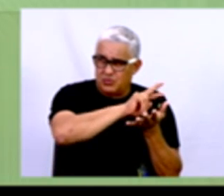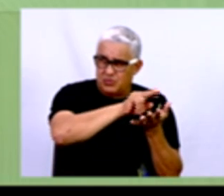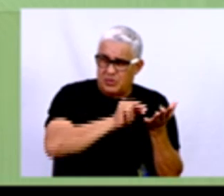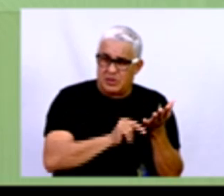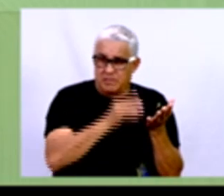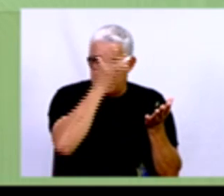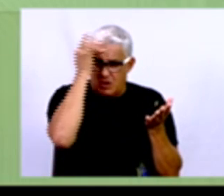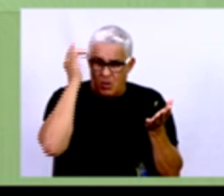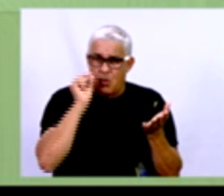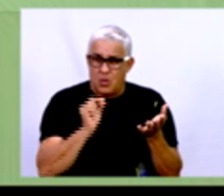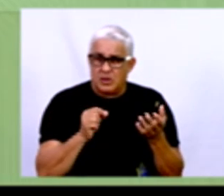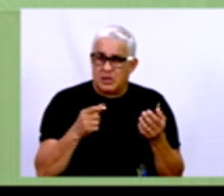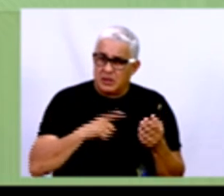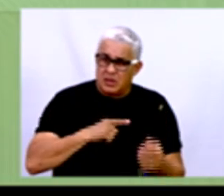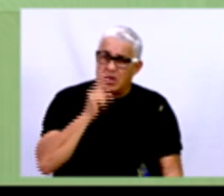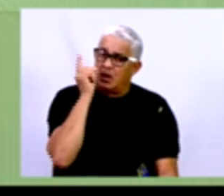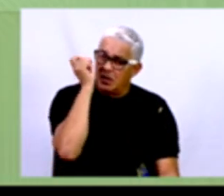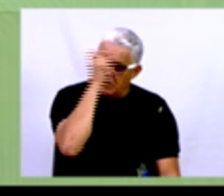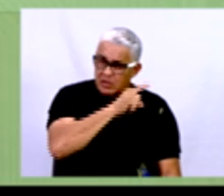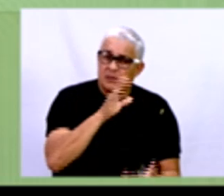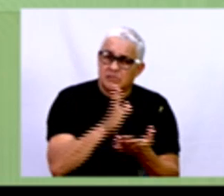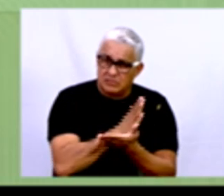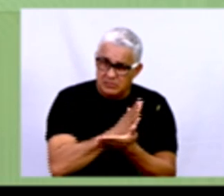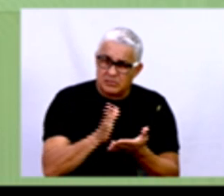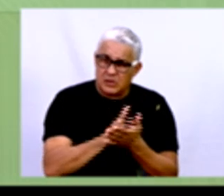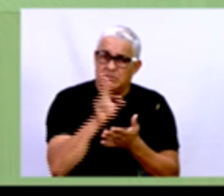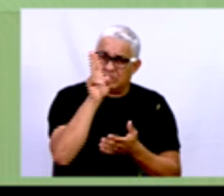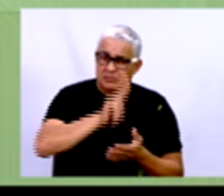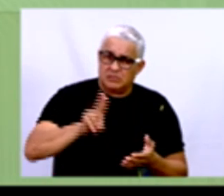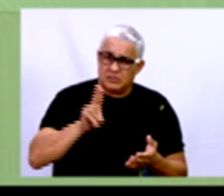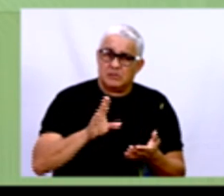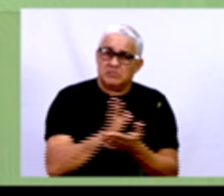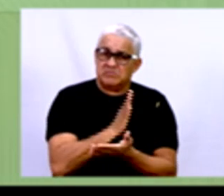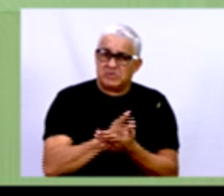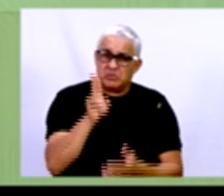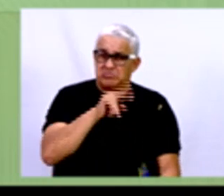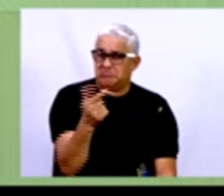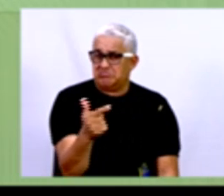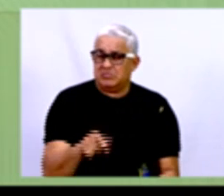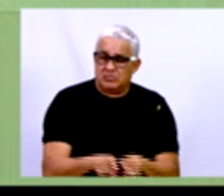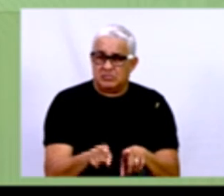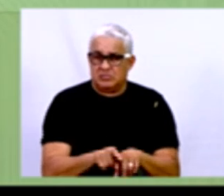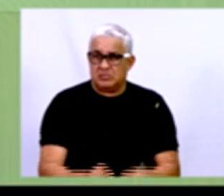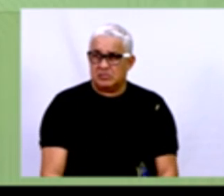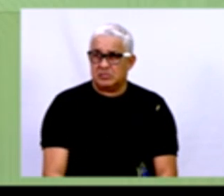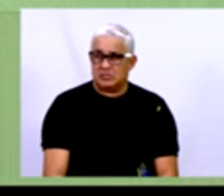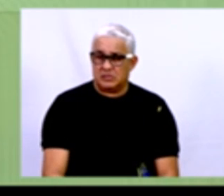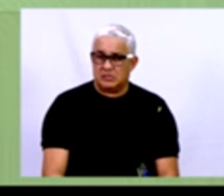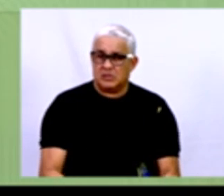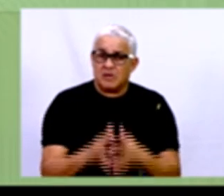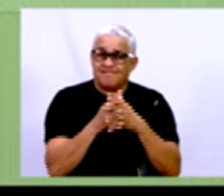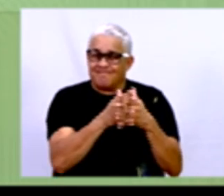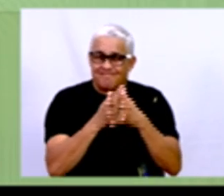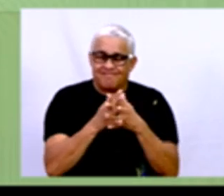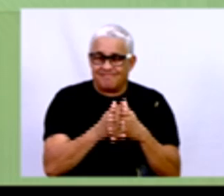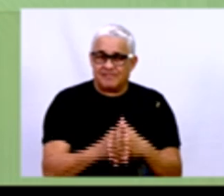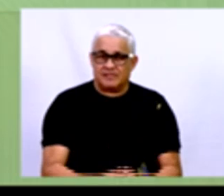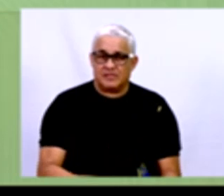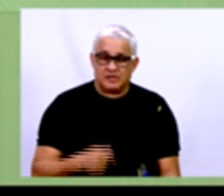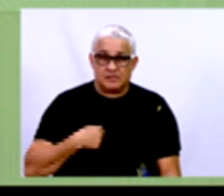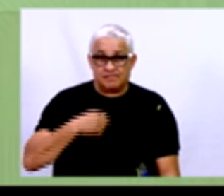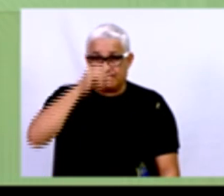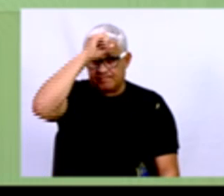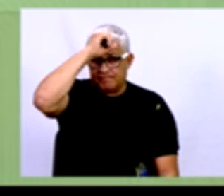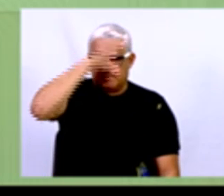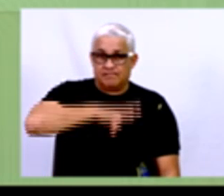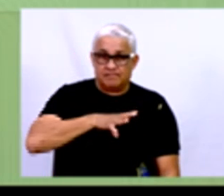as pessoas, né, têm dificuldade com algumas delas, até porque algumas nós não usamos, é que fazem esse equívoco. Então, quando ela diz eu não sei